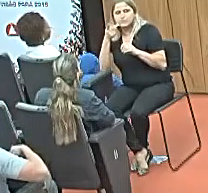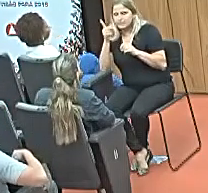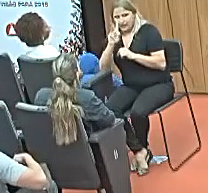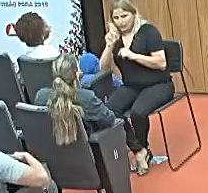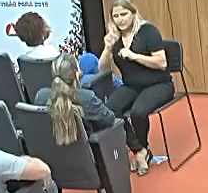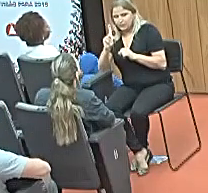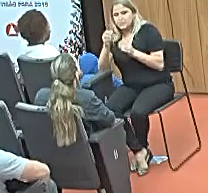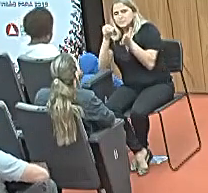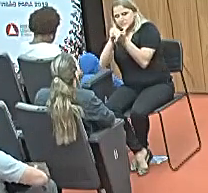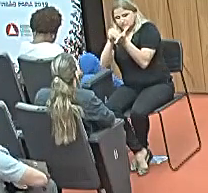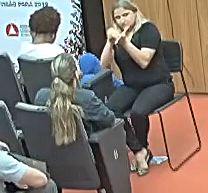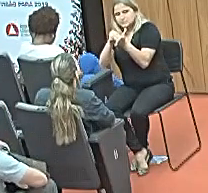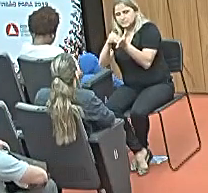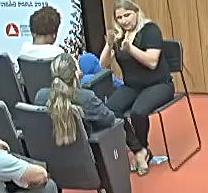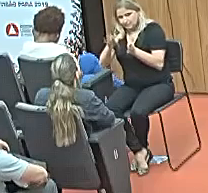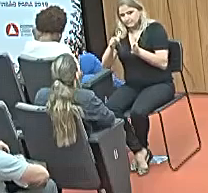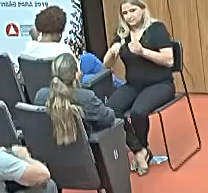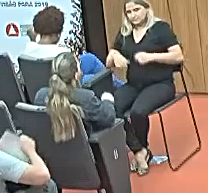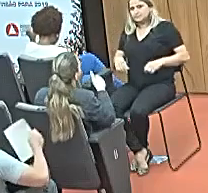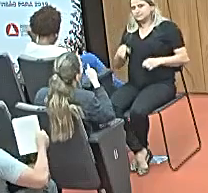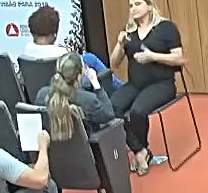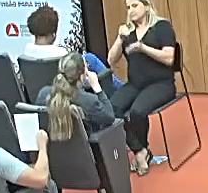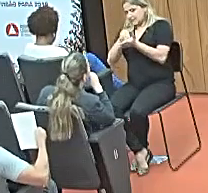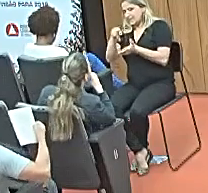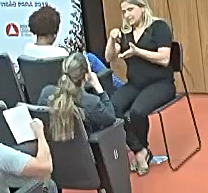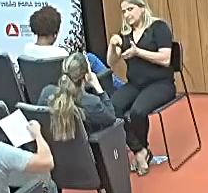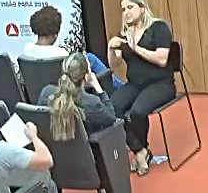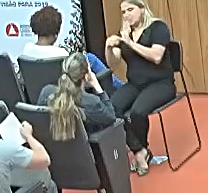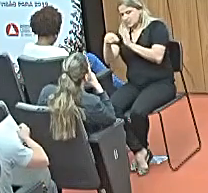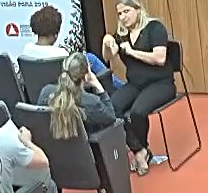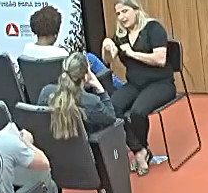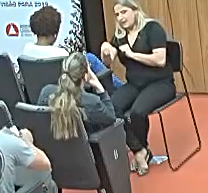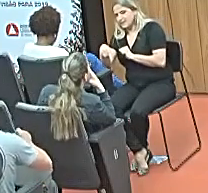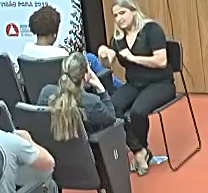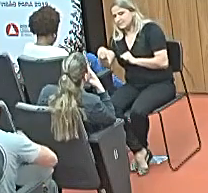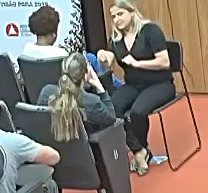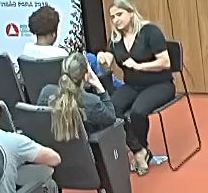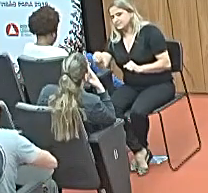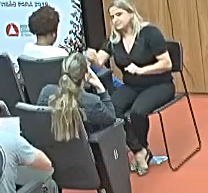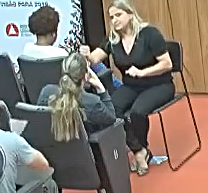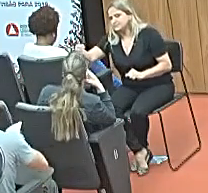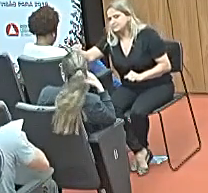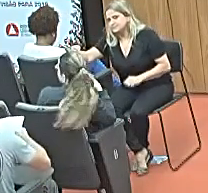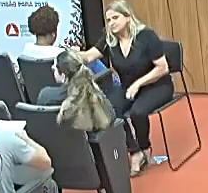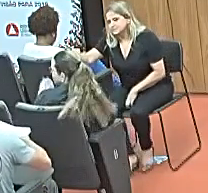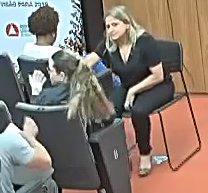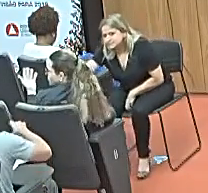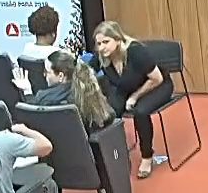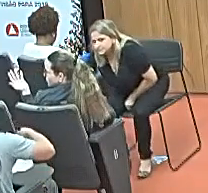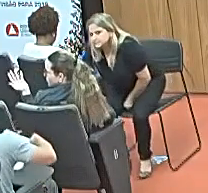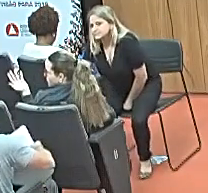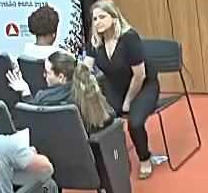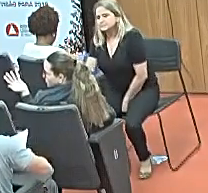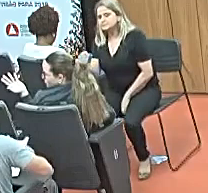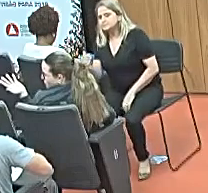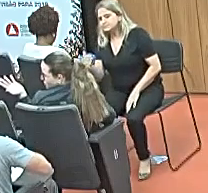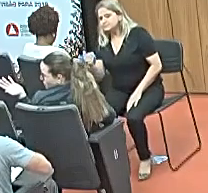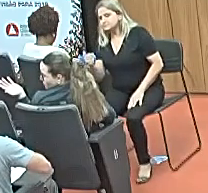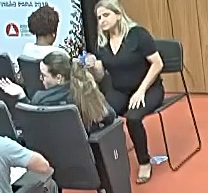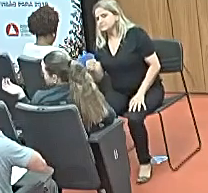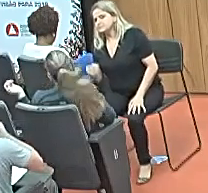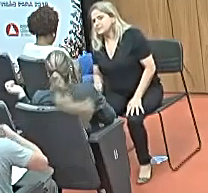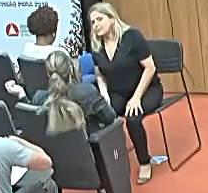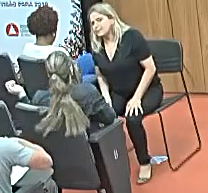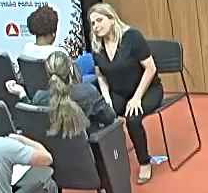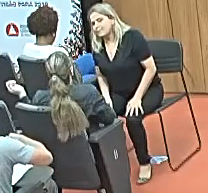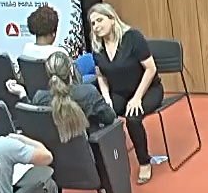atuam nos programas de prevenção da da política de prevenção do estado de minas gerais né programa de ação se apresse